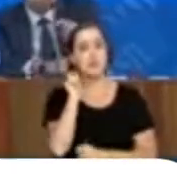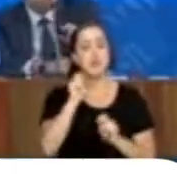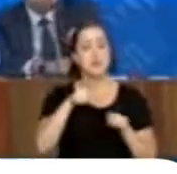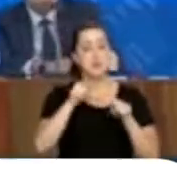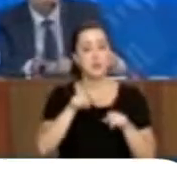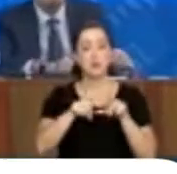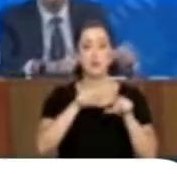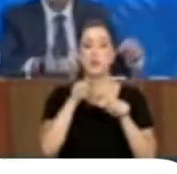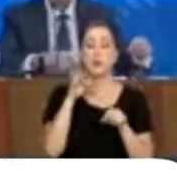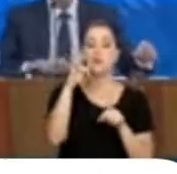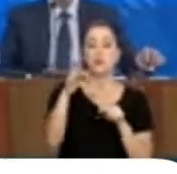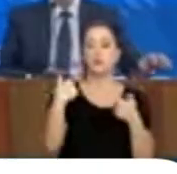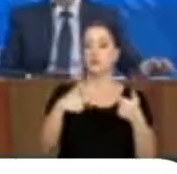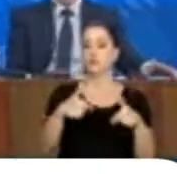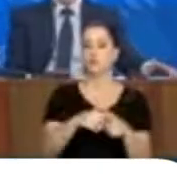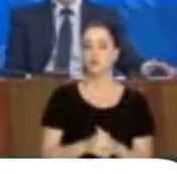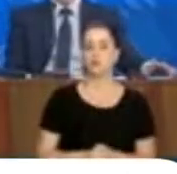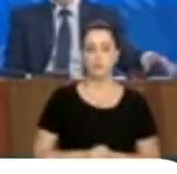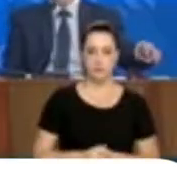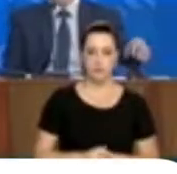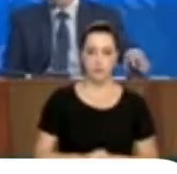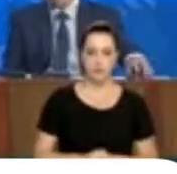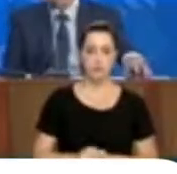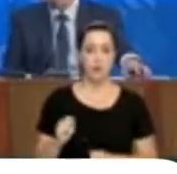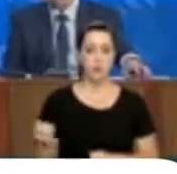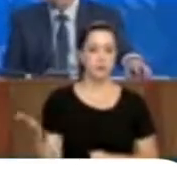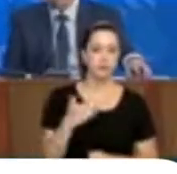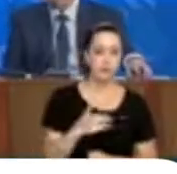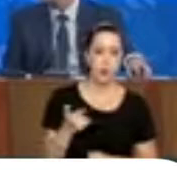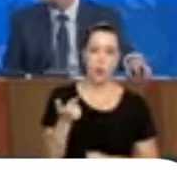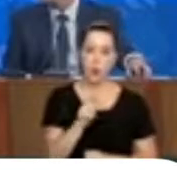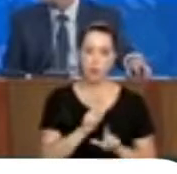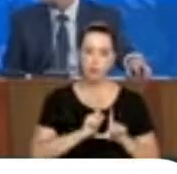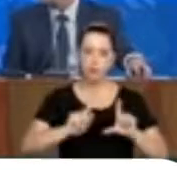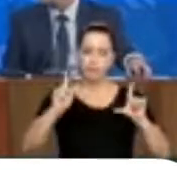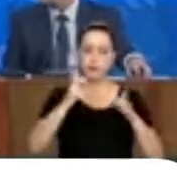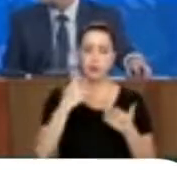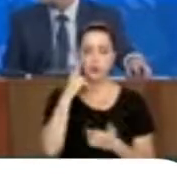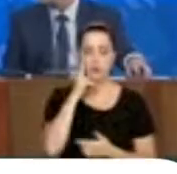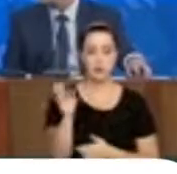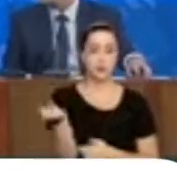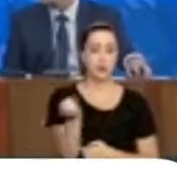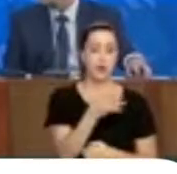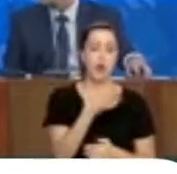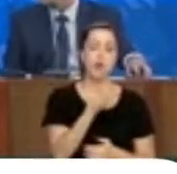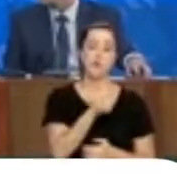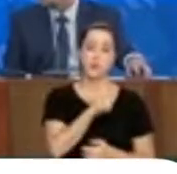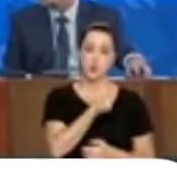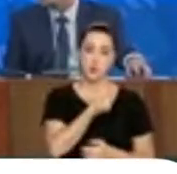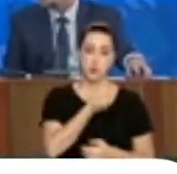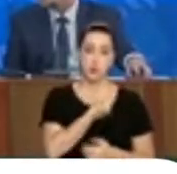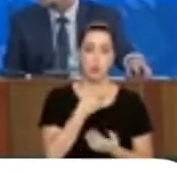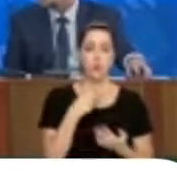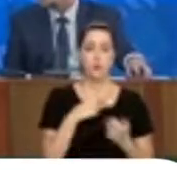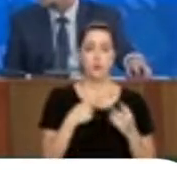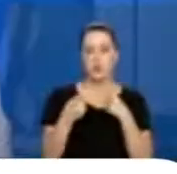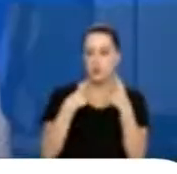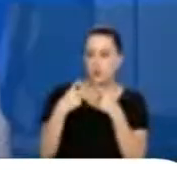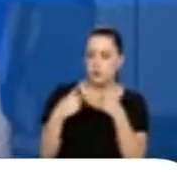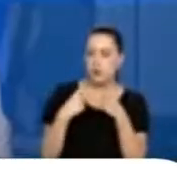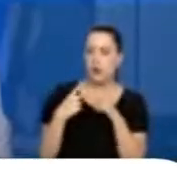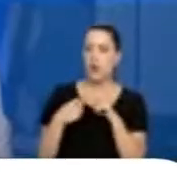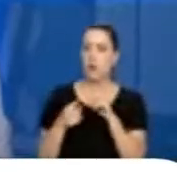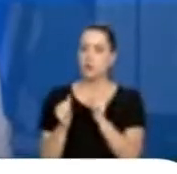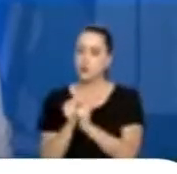pode passar, Renato. Essa aqui é uma outra análise nova que nós trouxemos depois de discutir com o ministro para entender um